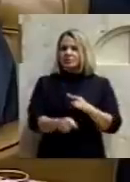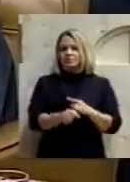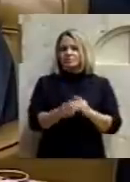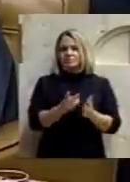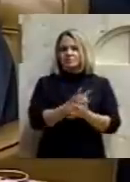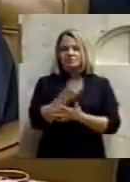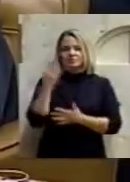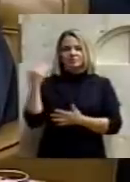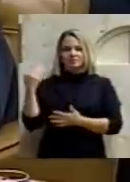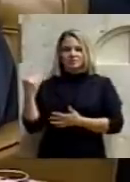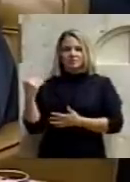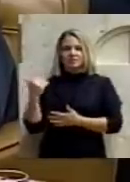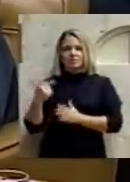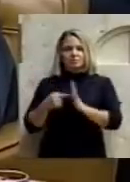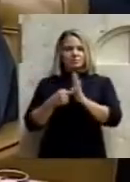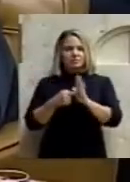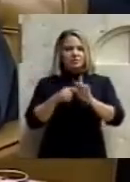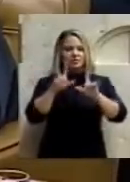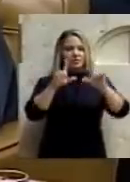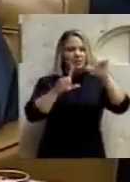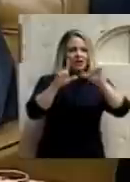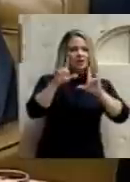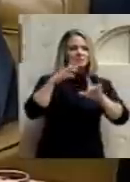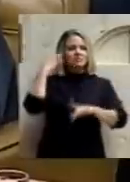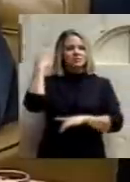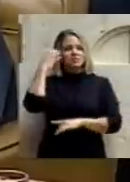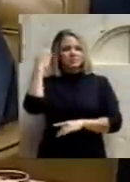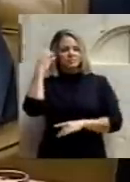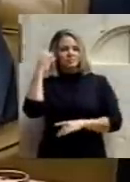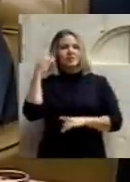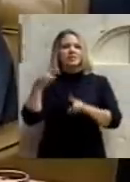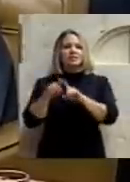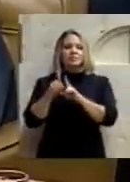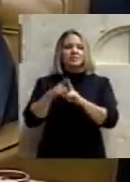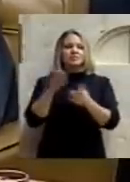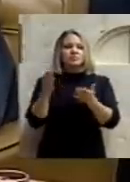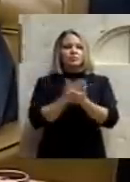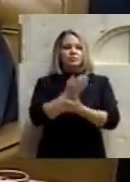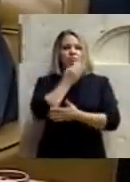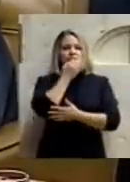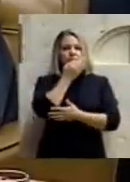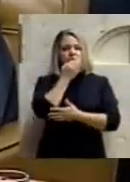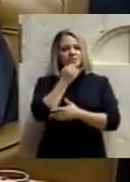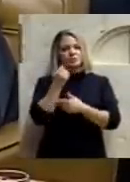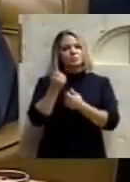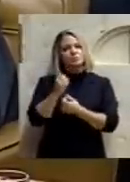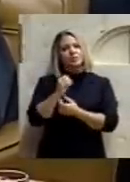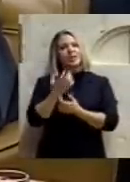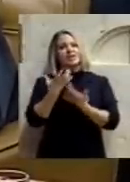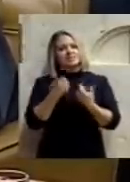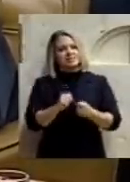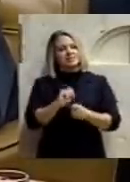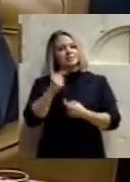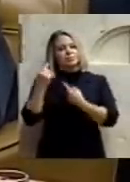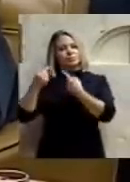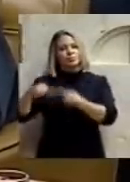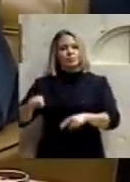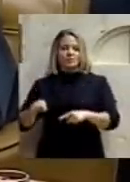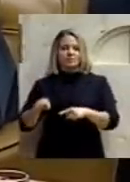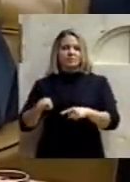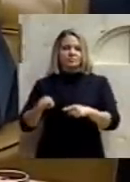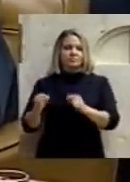legislativa dirigida às emissoras de rádio e televisão da difusão de opinião favorável ou contrária a candidato, partido